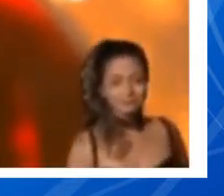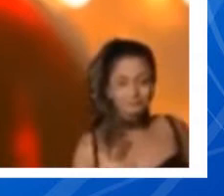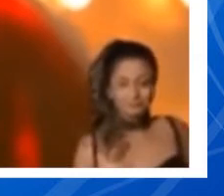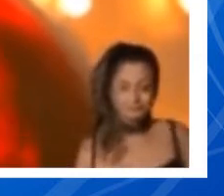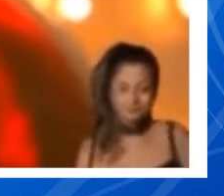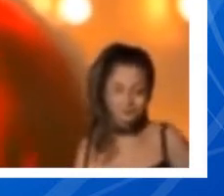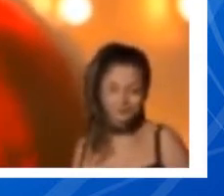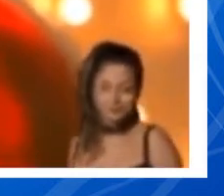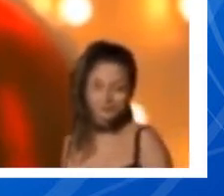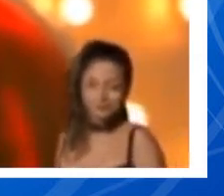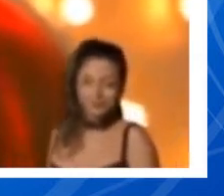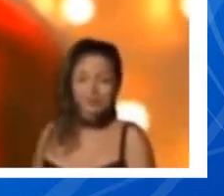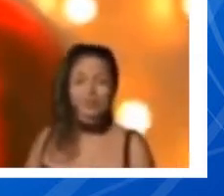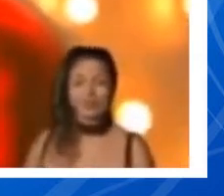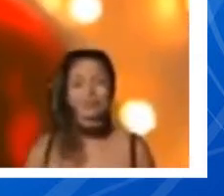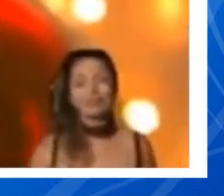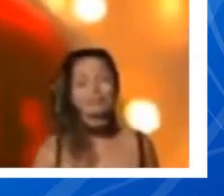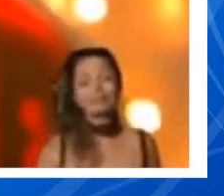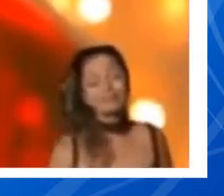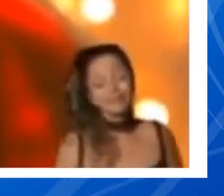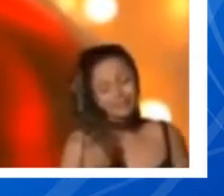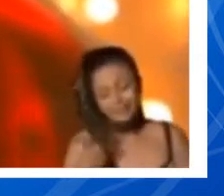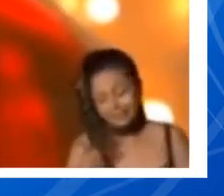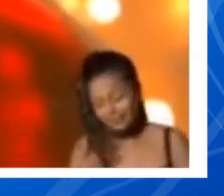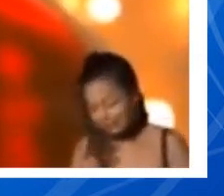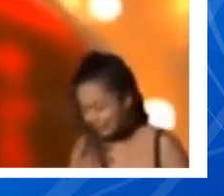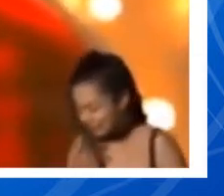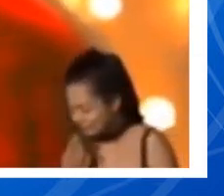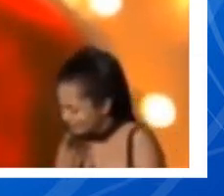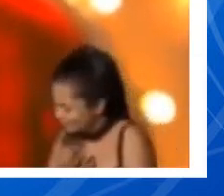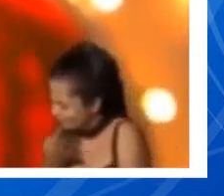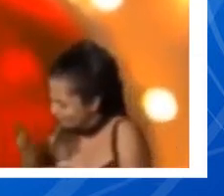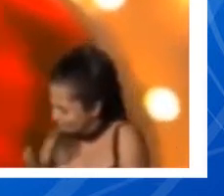estou tentando aceitar